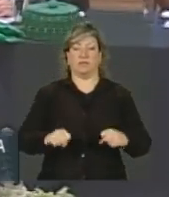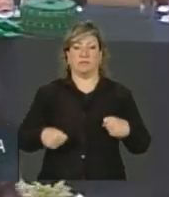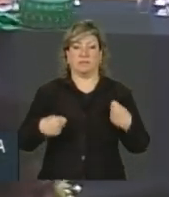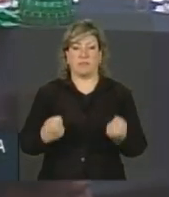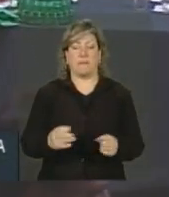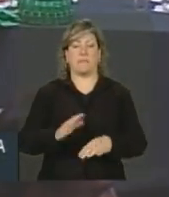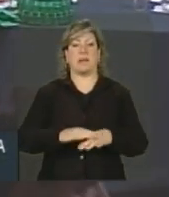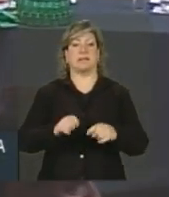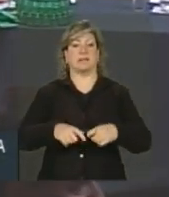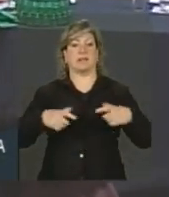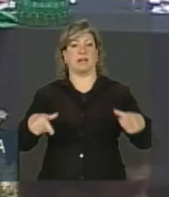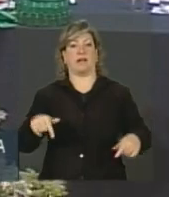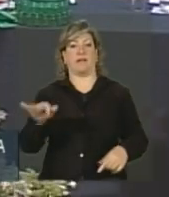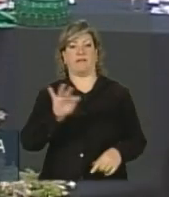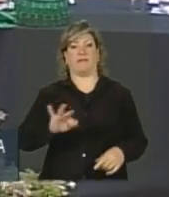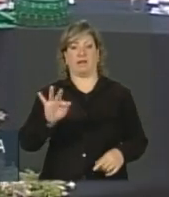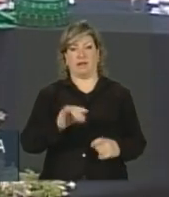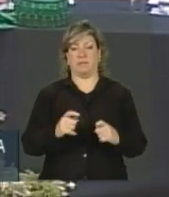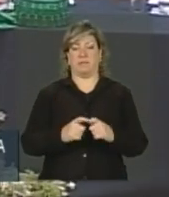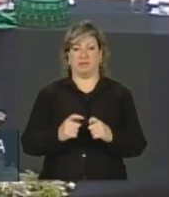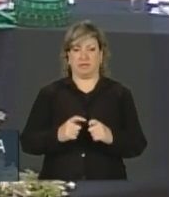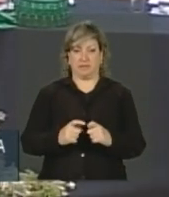mais ampla à Faculdade de Medicina.